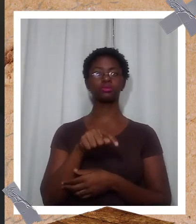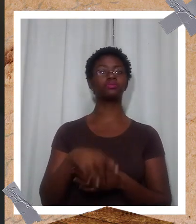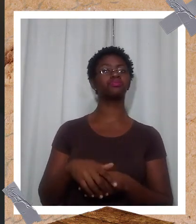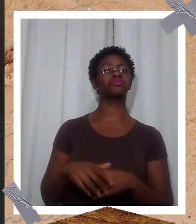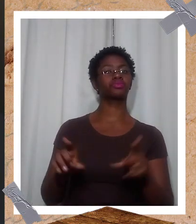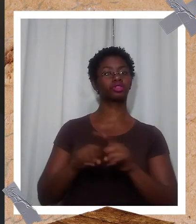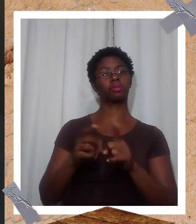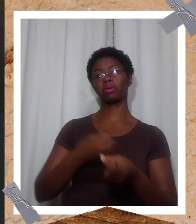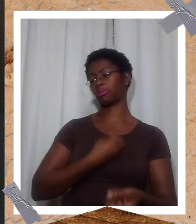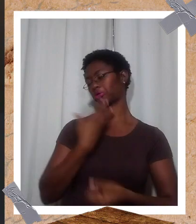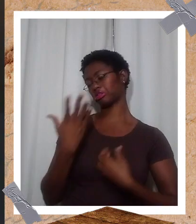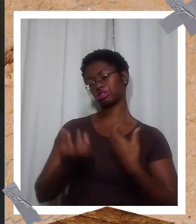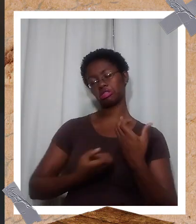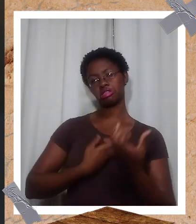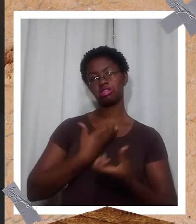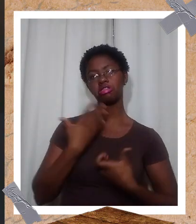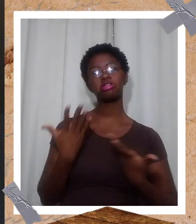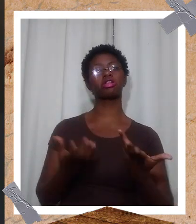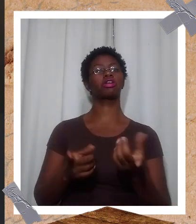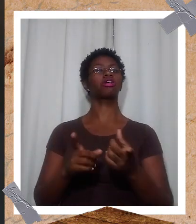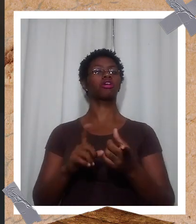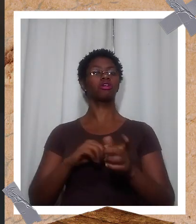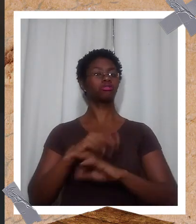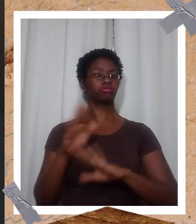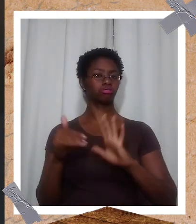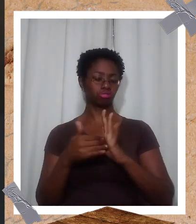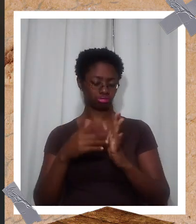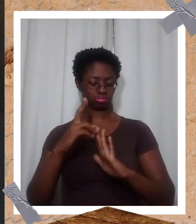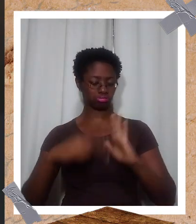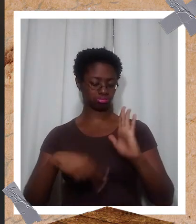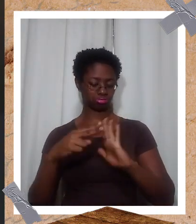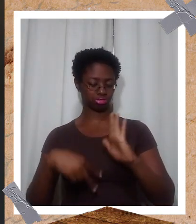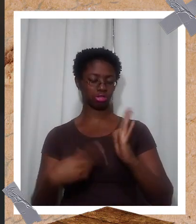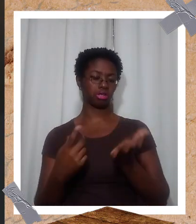de poesias, ou de poemas,